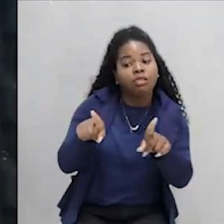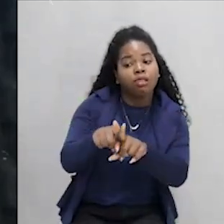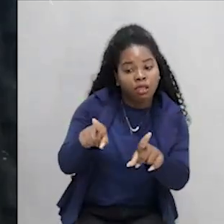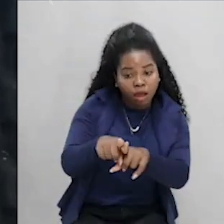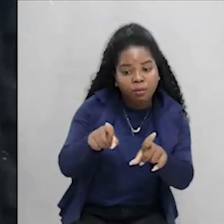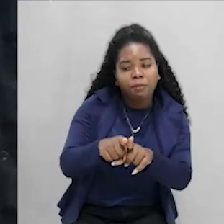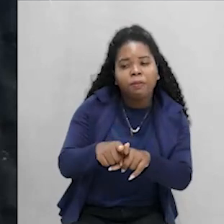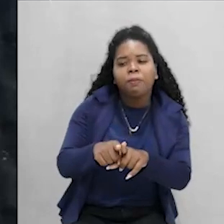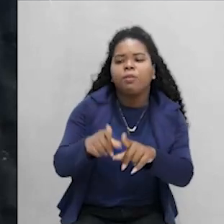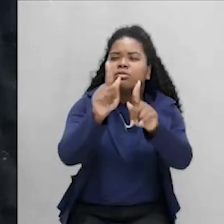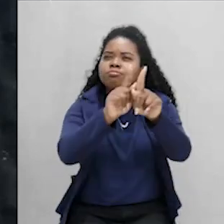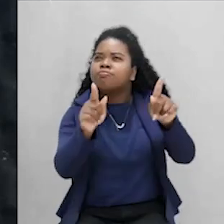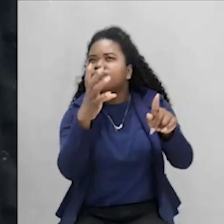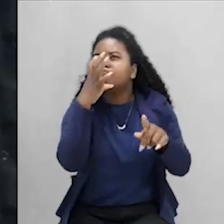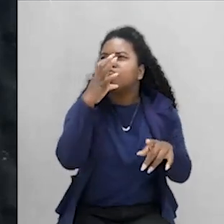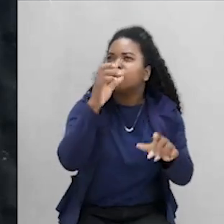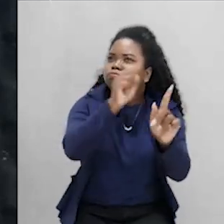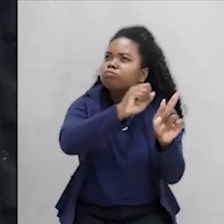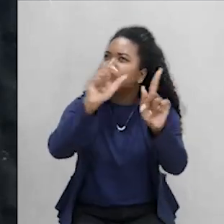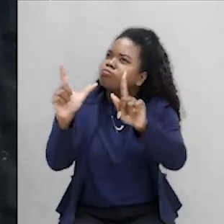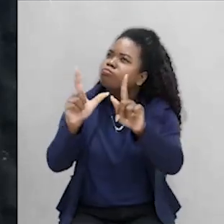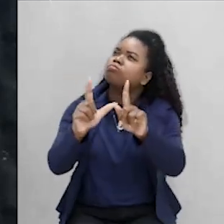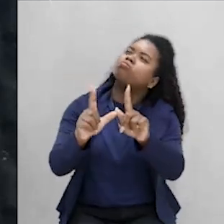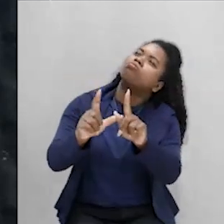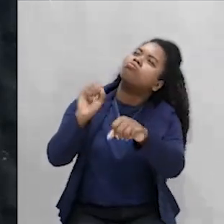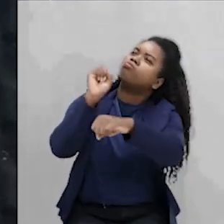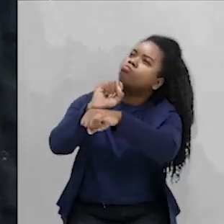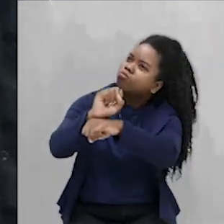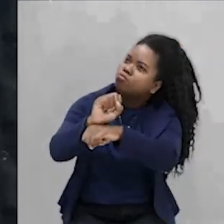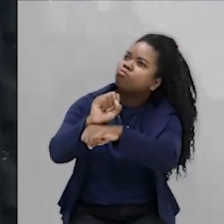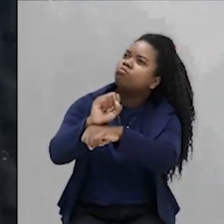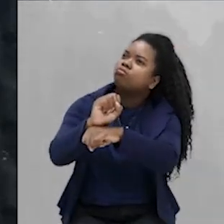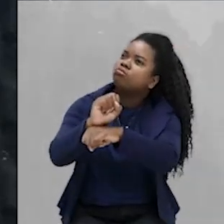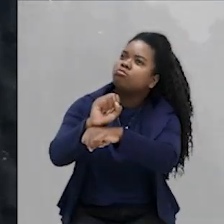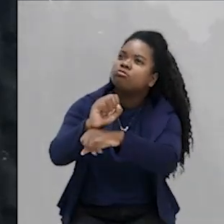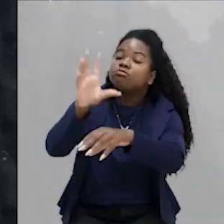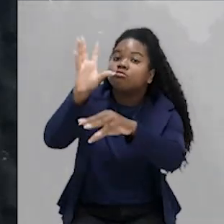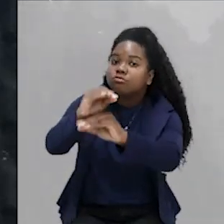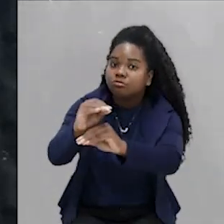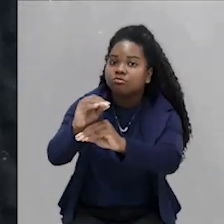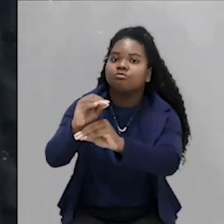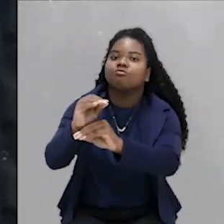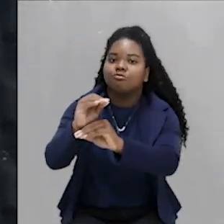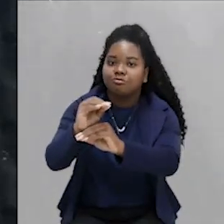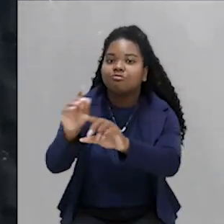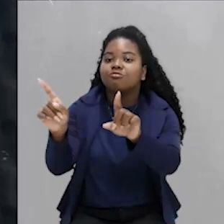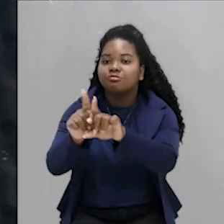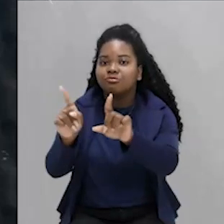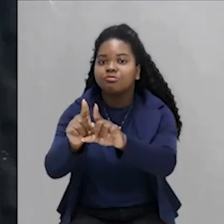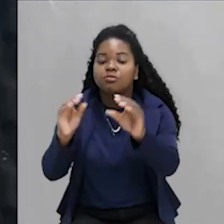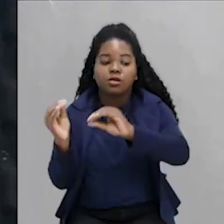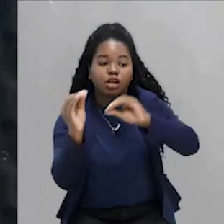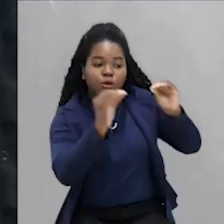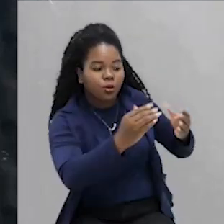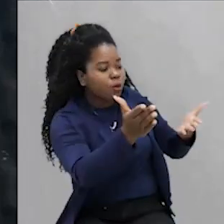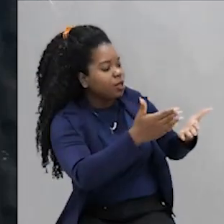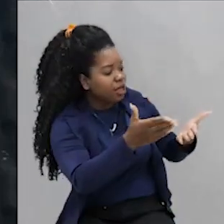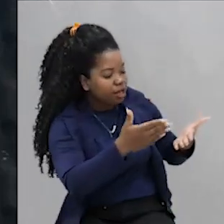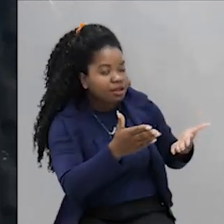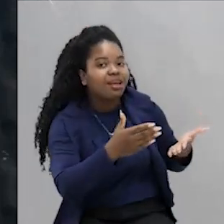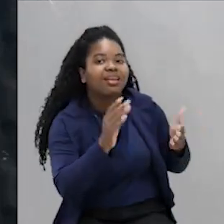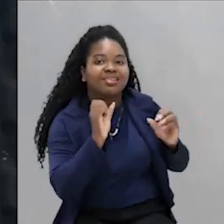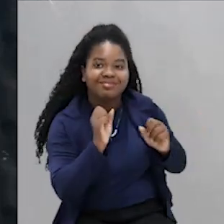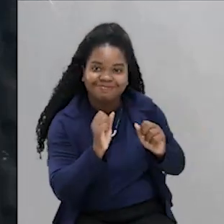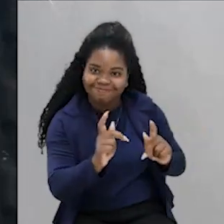aquele gráfico aquela tabela que chamar a sua atenção printa a tela aí você vai passar essas informações para o seu caderno